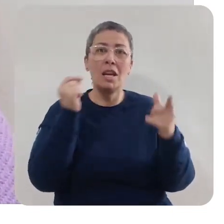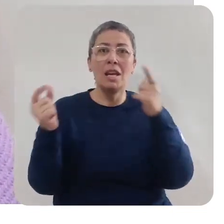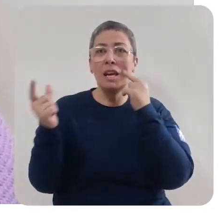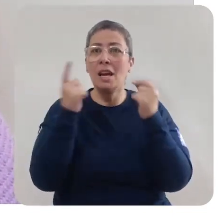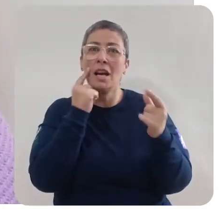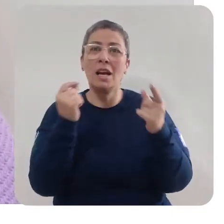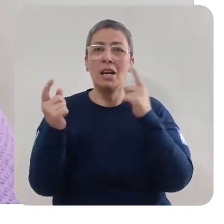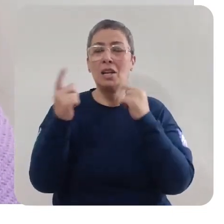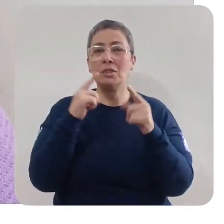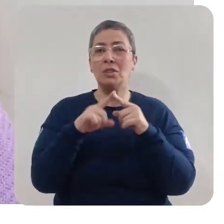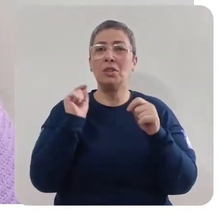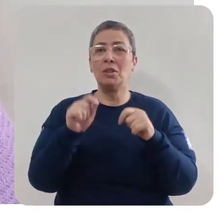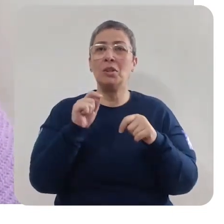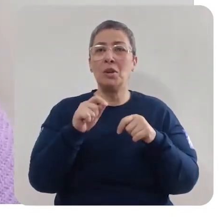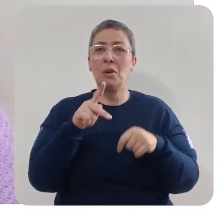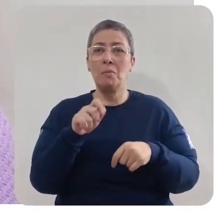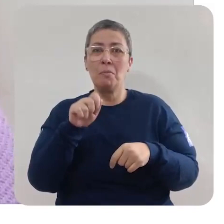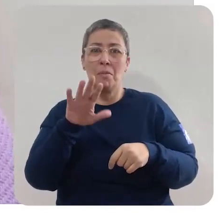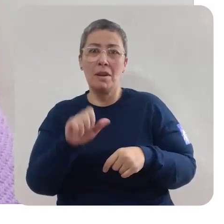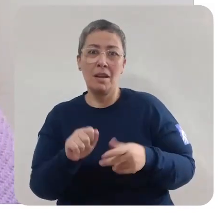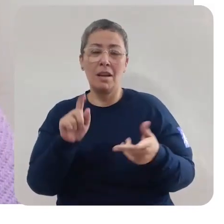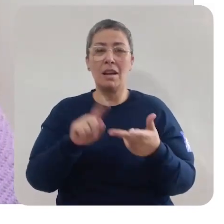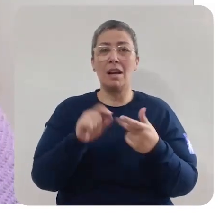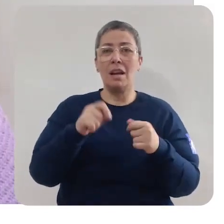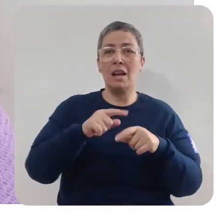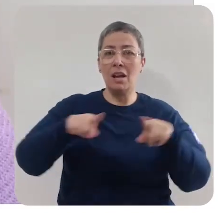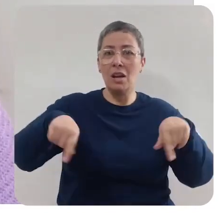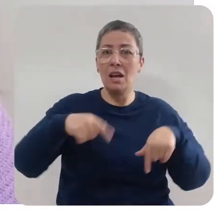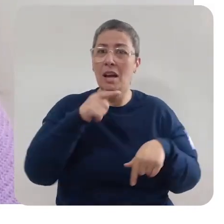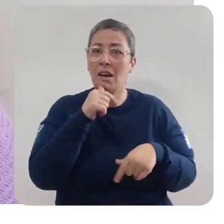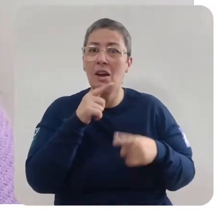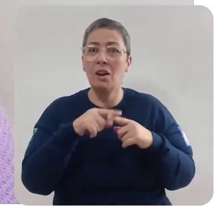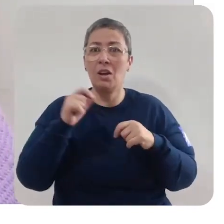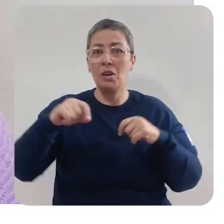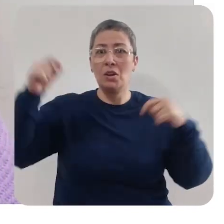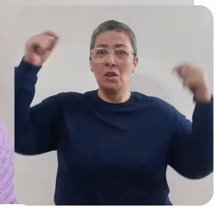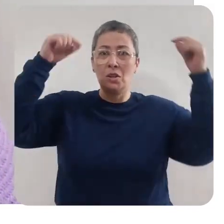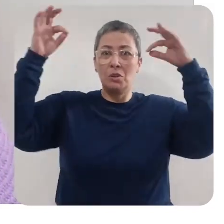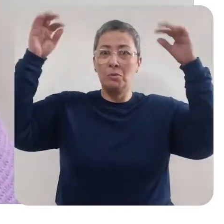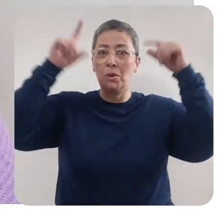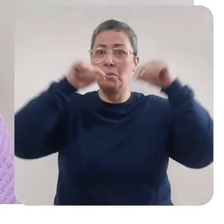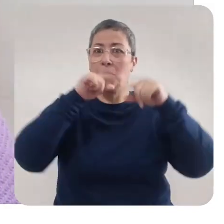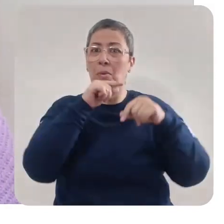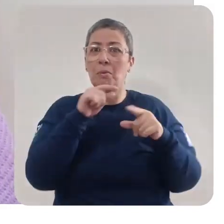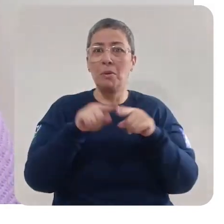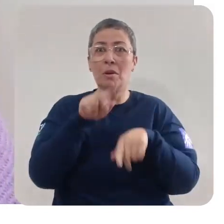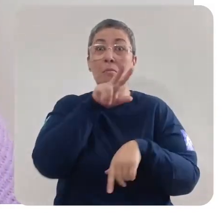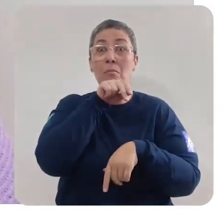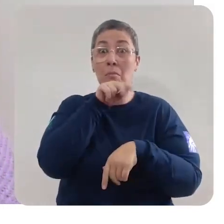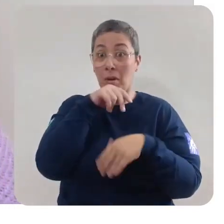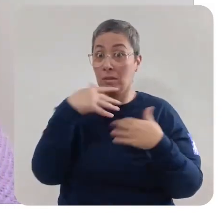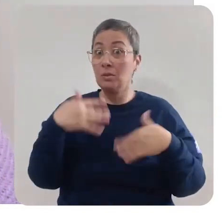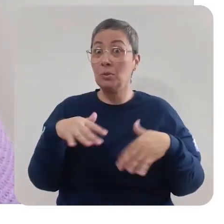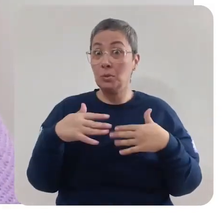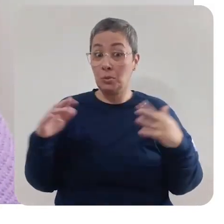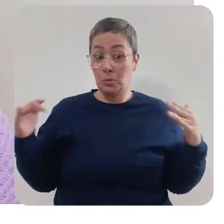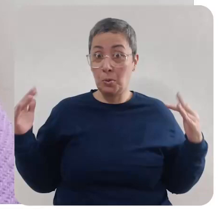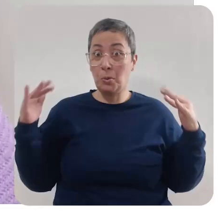gatos do mato, muitas pacas do lago, muitos tico-ticos no céu e muitos patos.